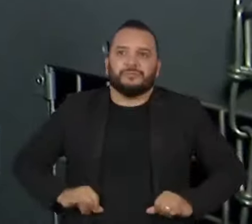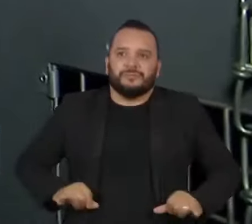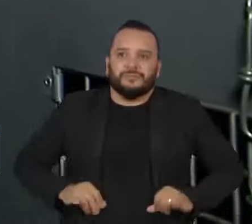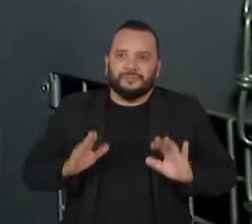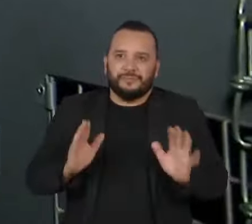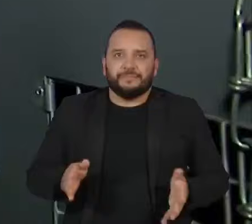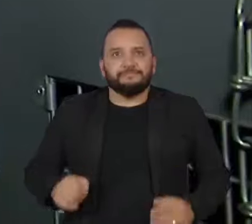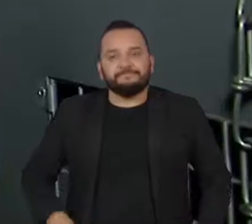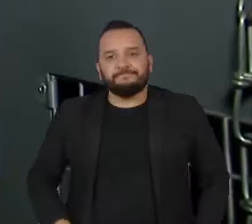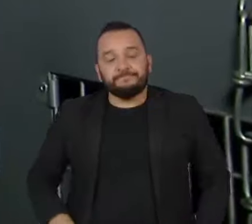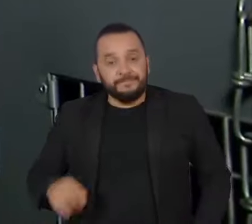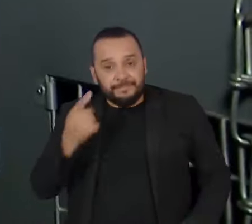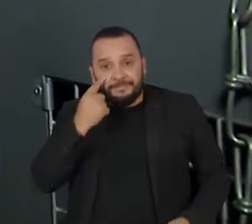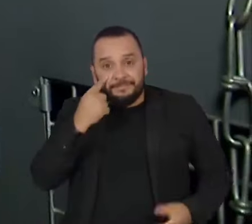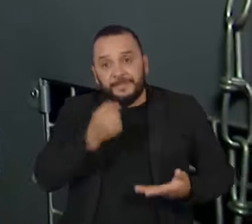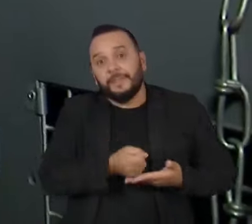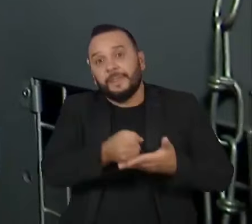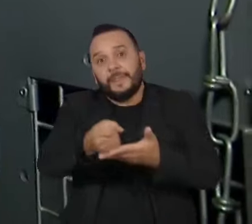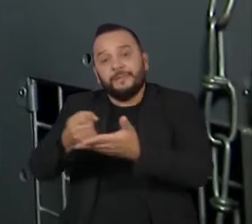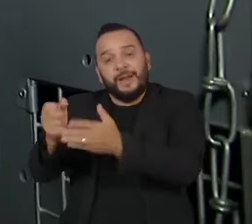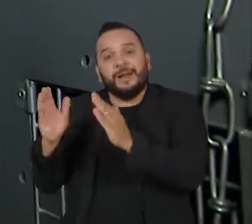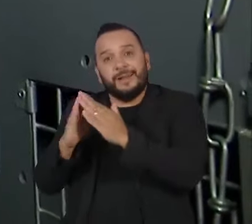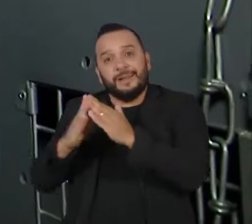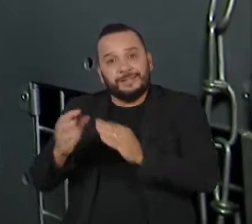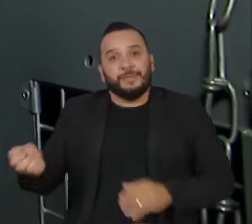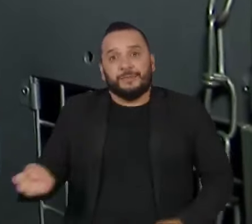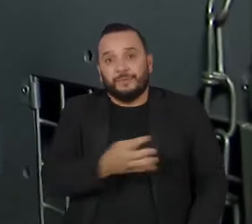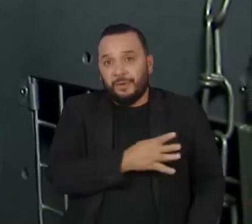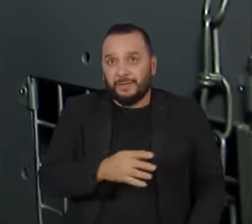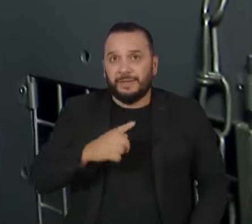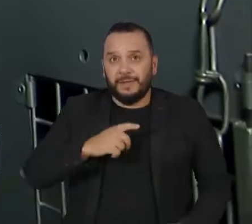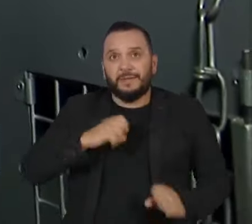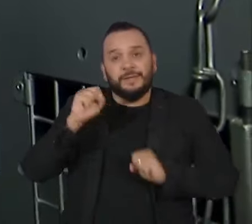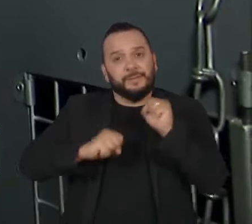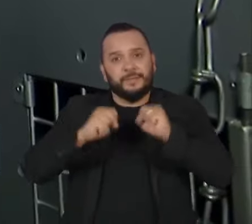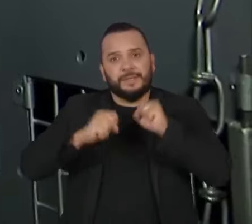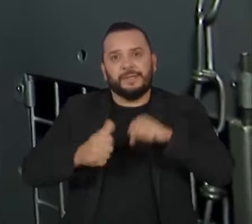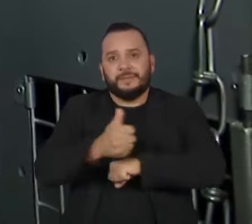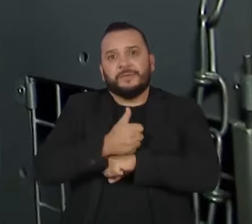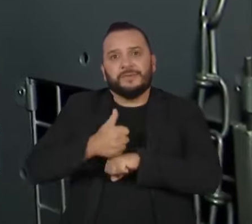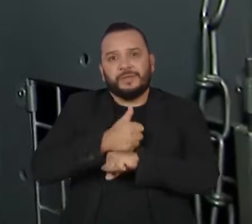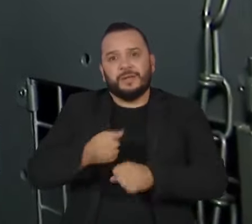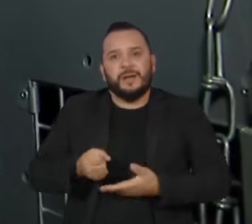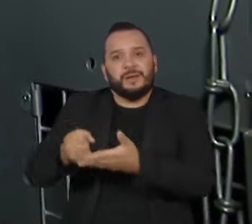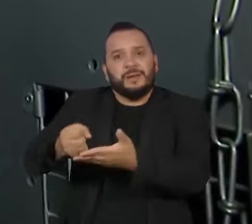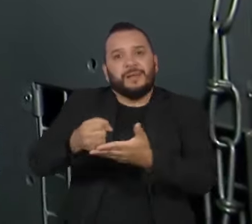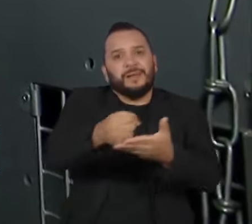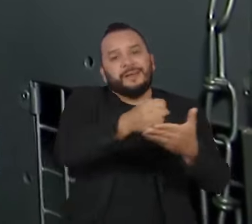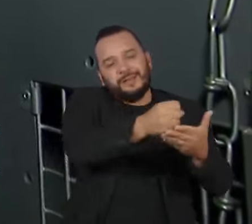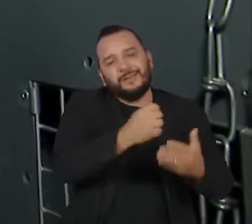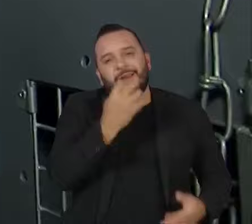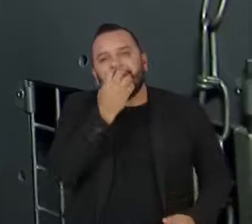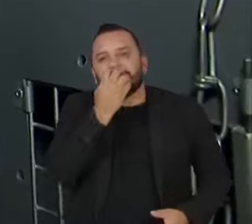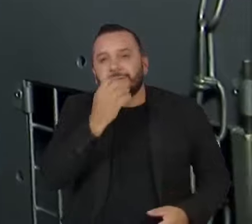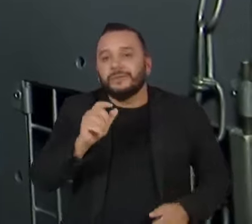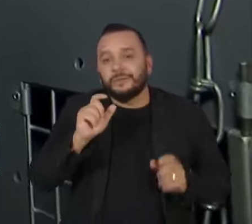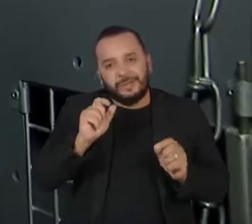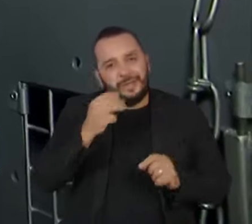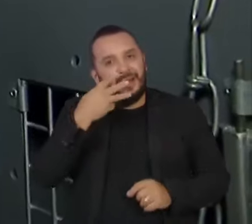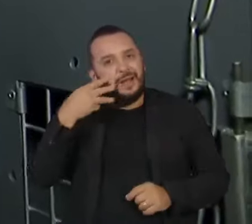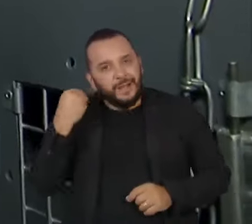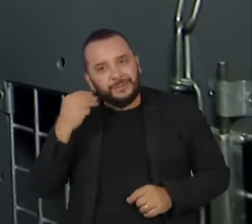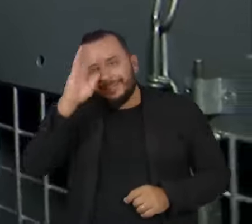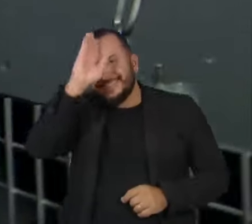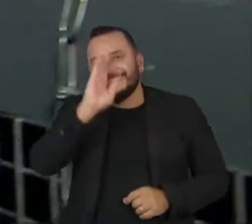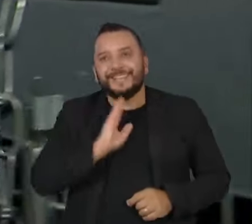animais até os novos tutores. Esta empresa especializada em transporte de pets se disponibilizou a fazer viagens gratuitas.